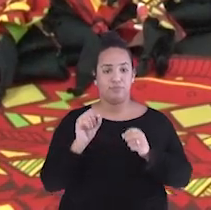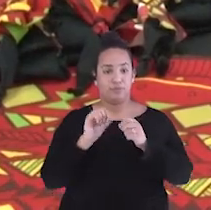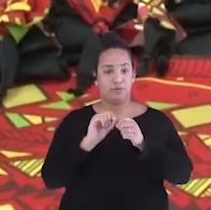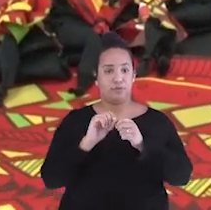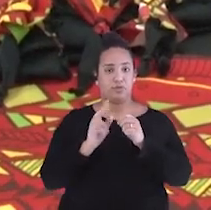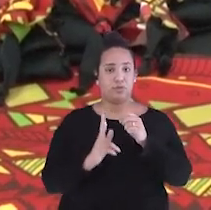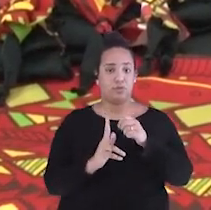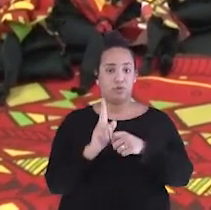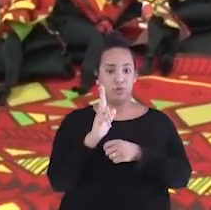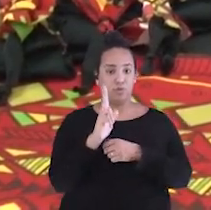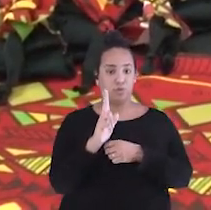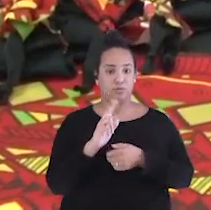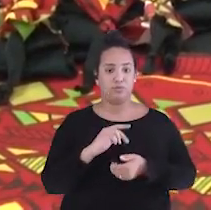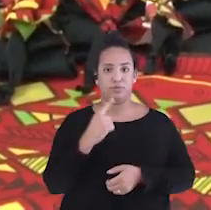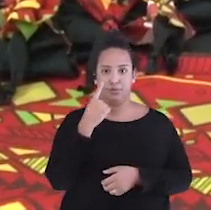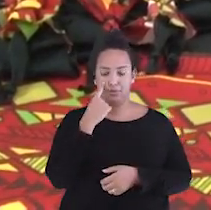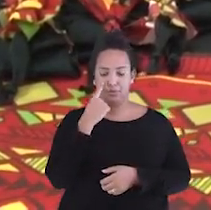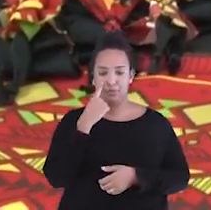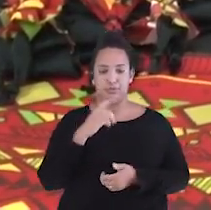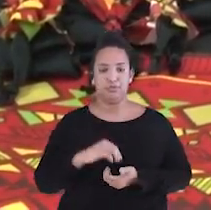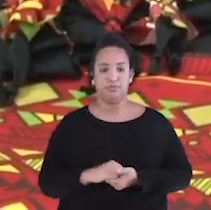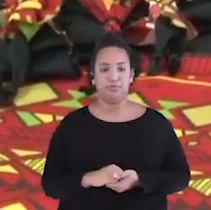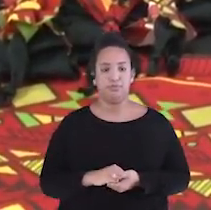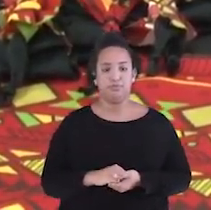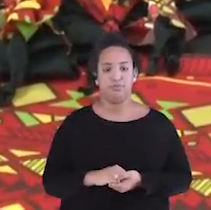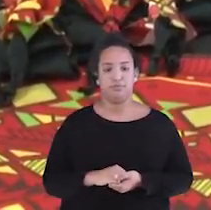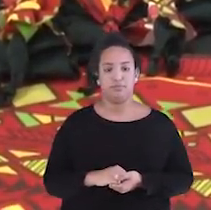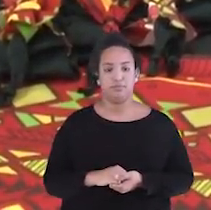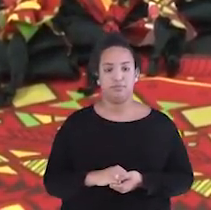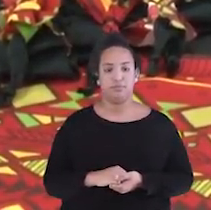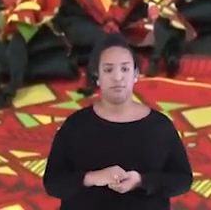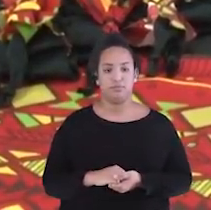um corte. Um corte